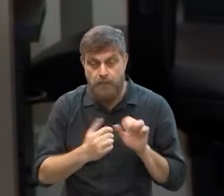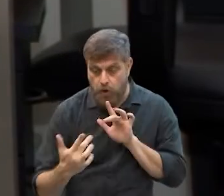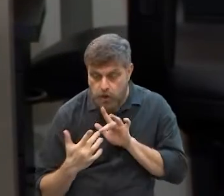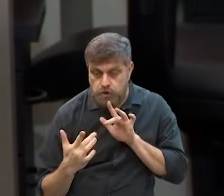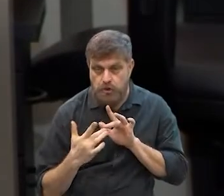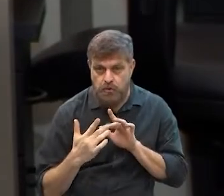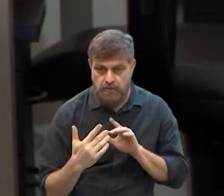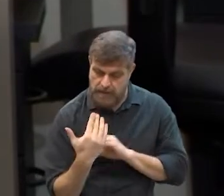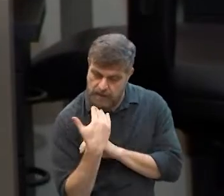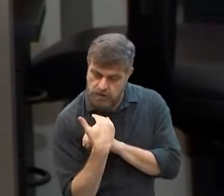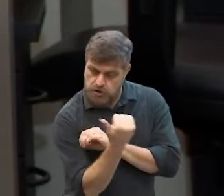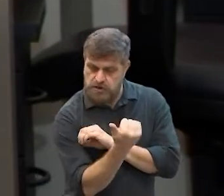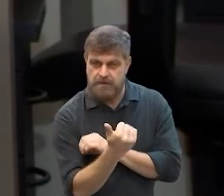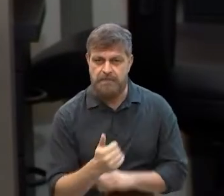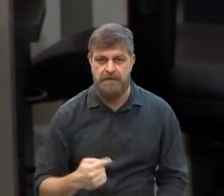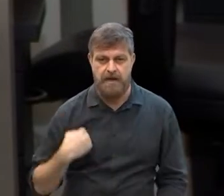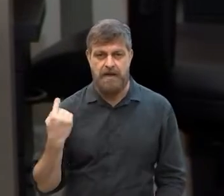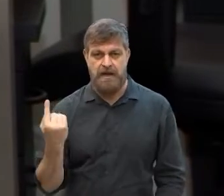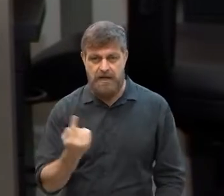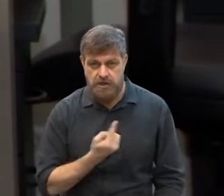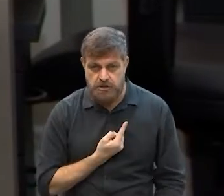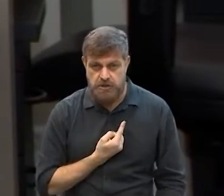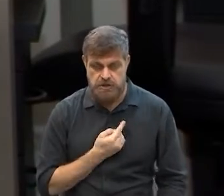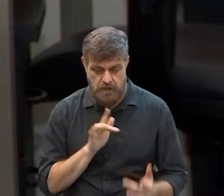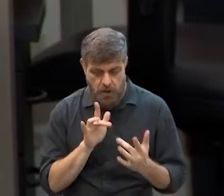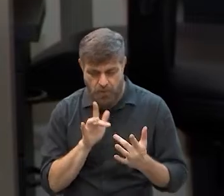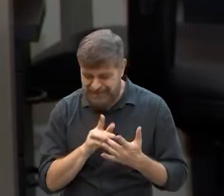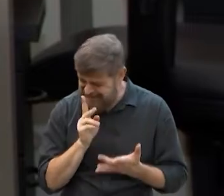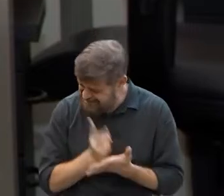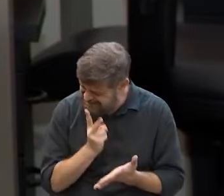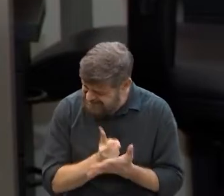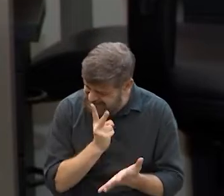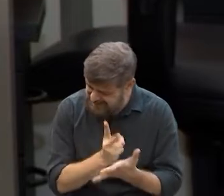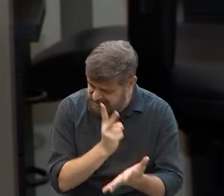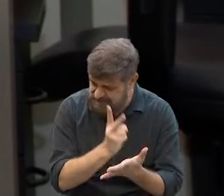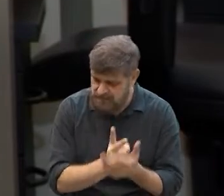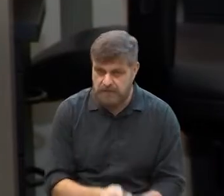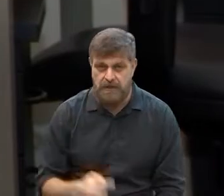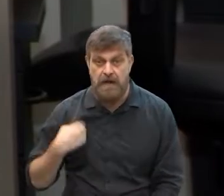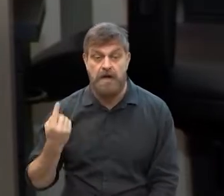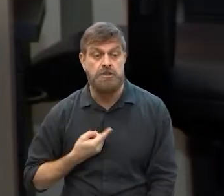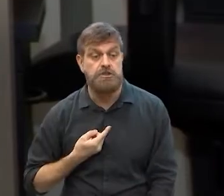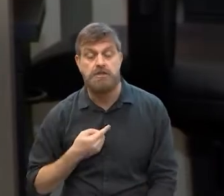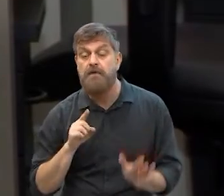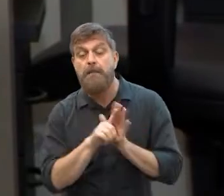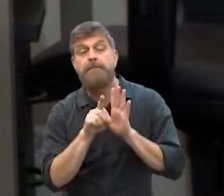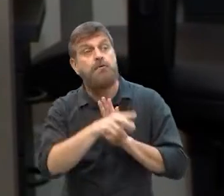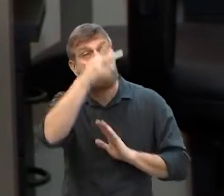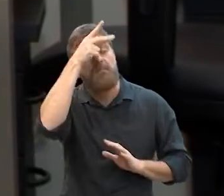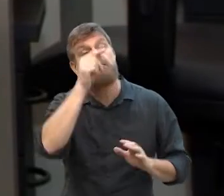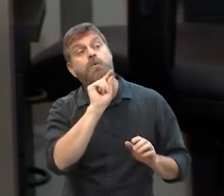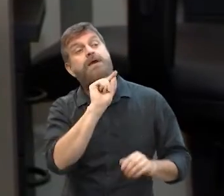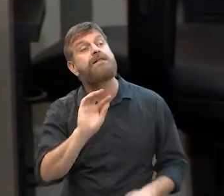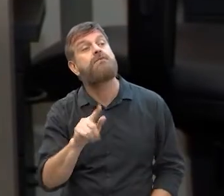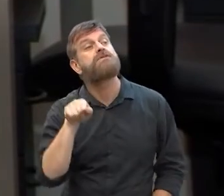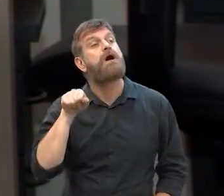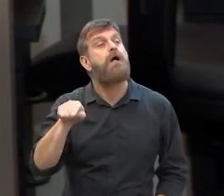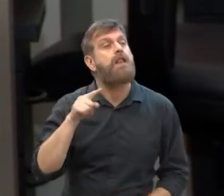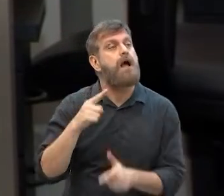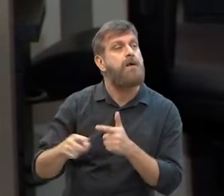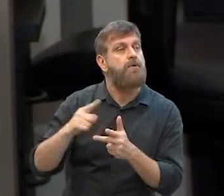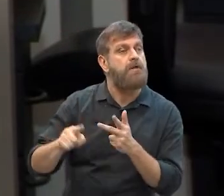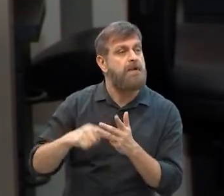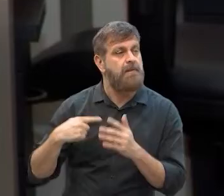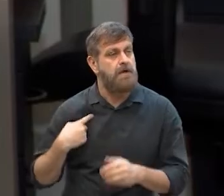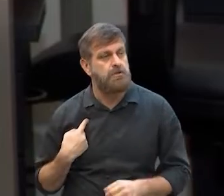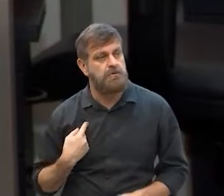com a gente, porque a gente fica em contato permanente, vai atrás das informações, fiscaliza,